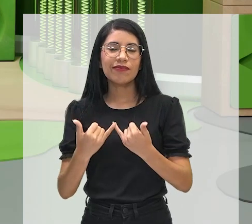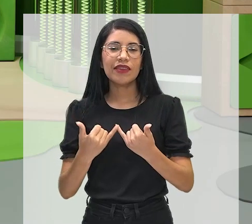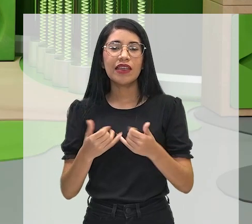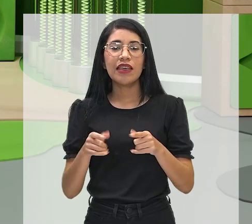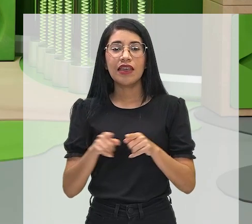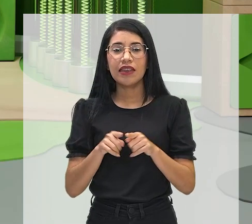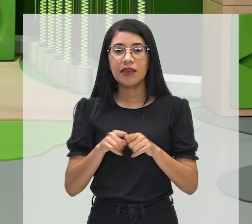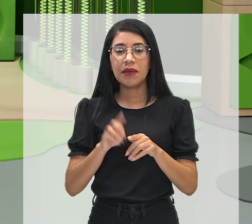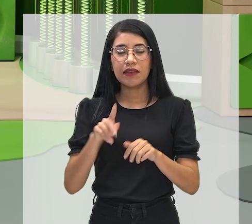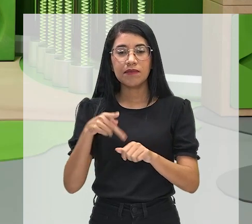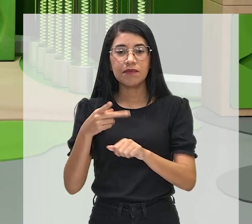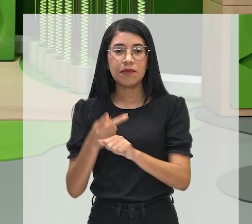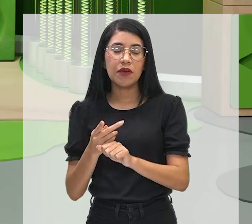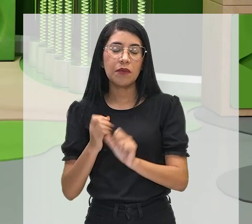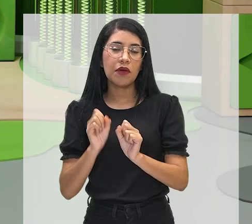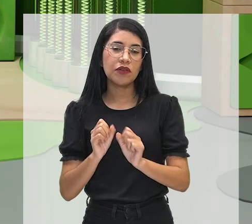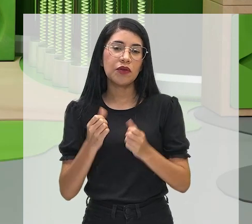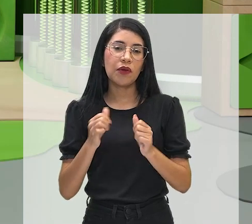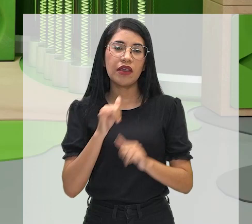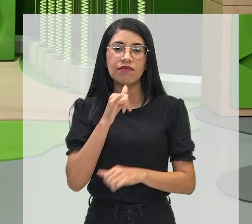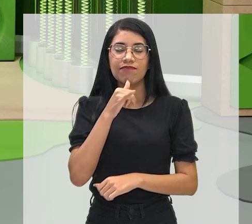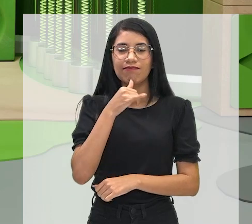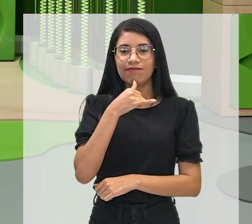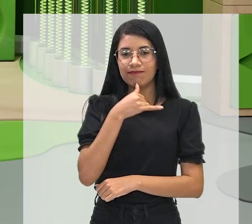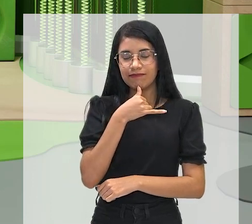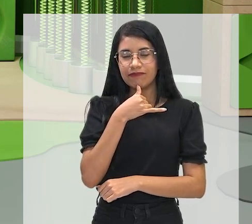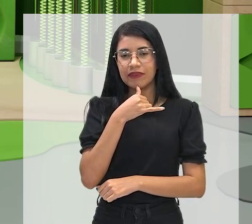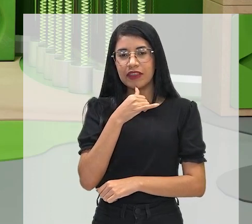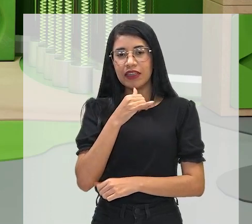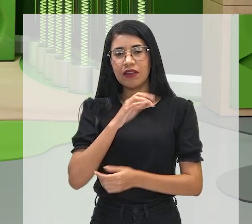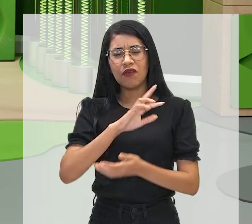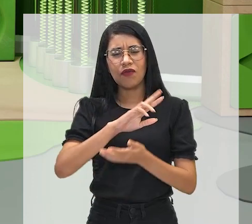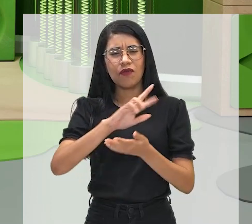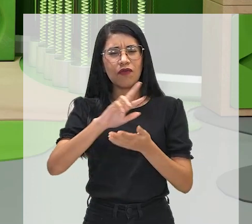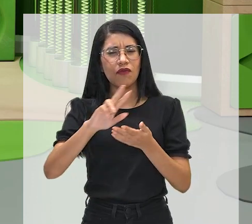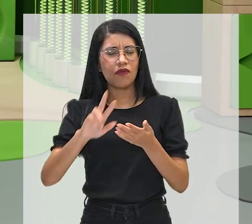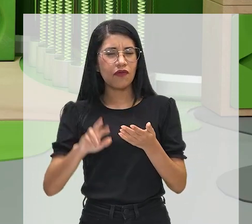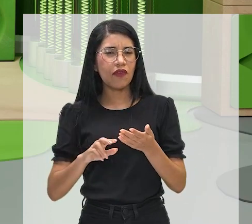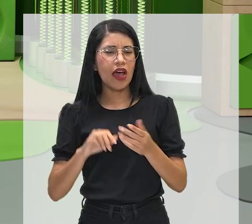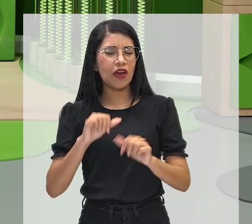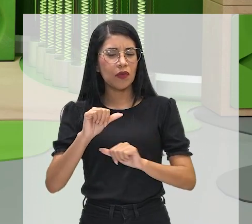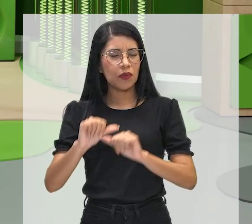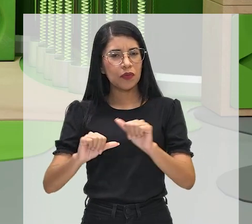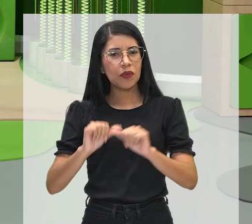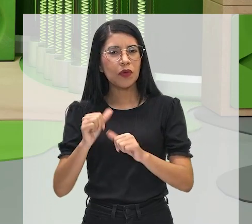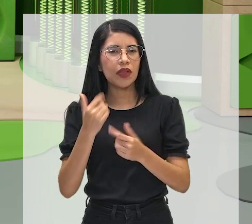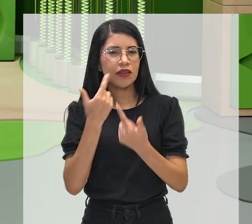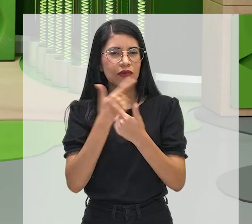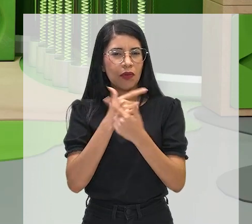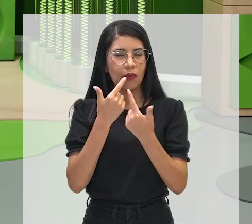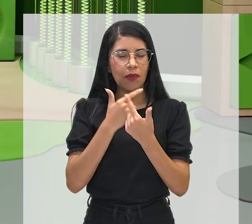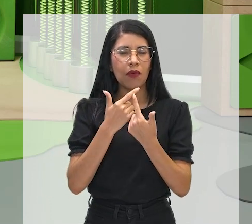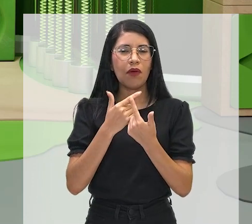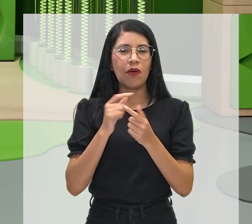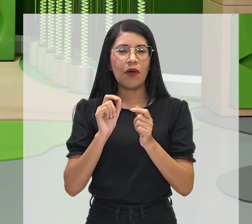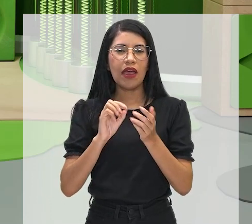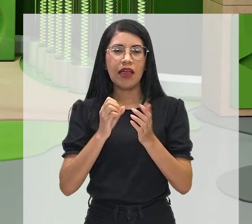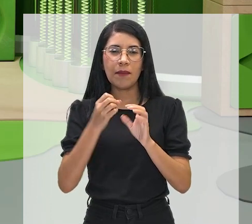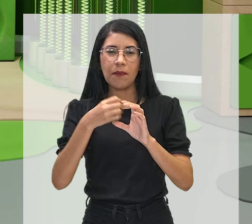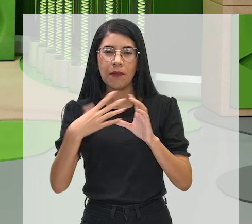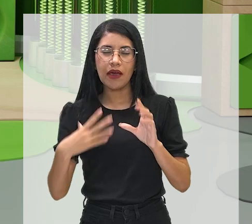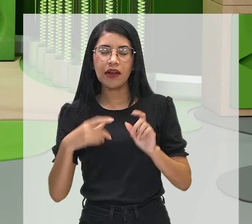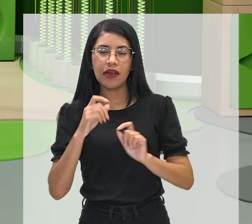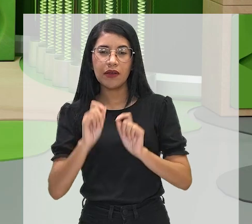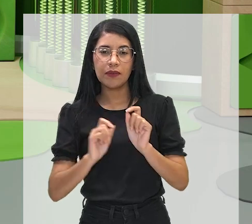Em determinados momentos você pode também estar triste. Então, todas essas variações de humor, elas são